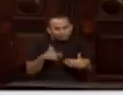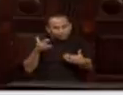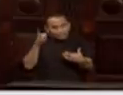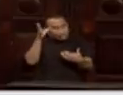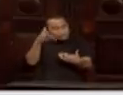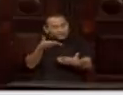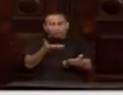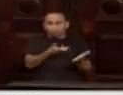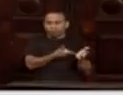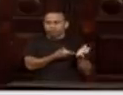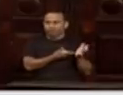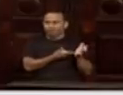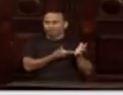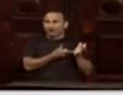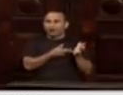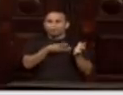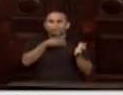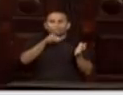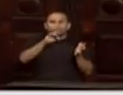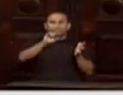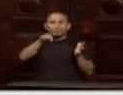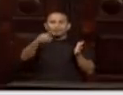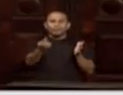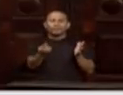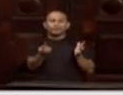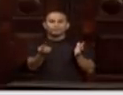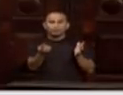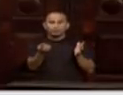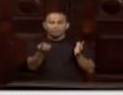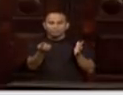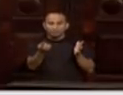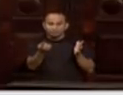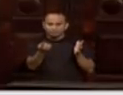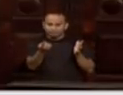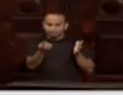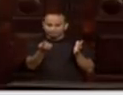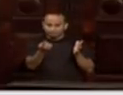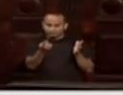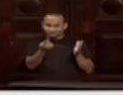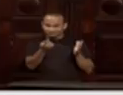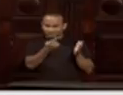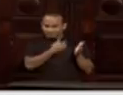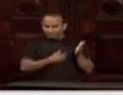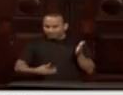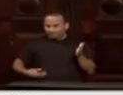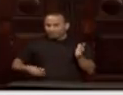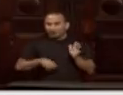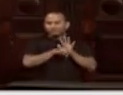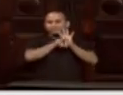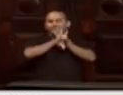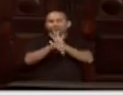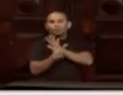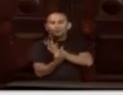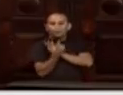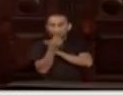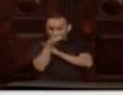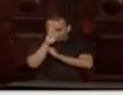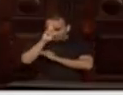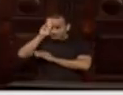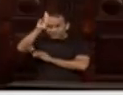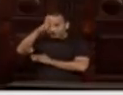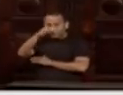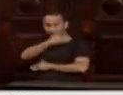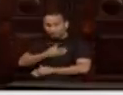no dia seguinte o governador indica o líder do governo para o cargo entrou aqui claramente